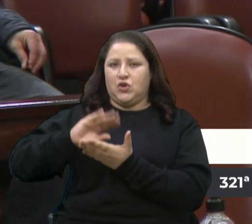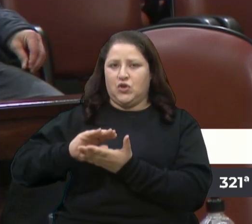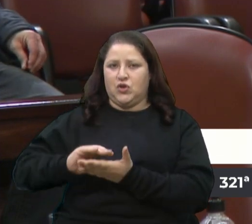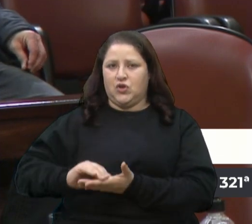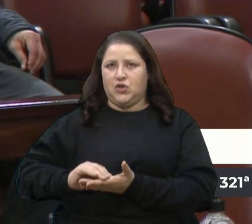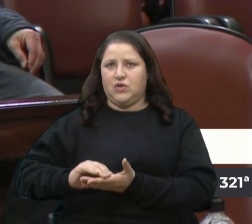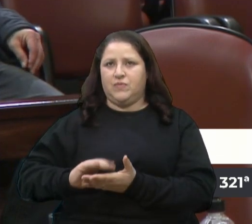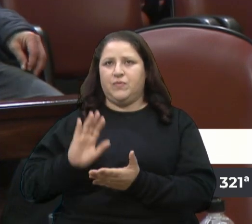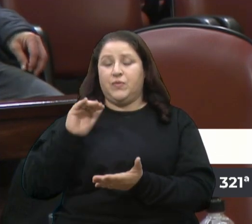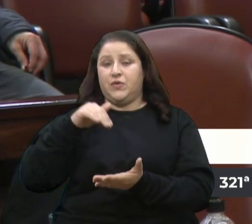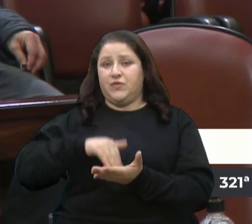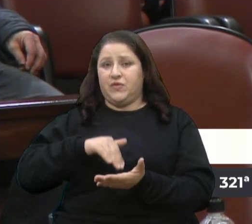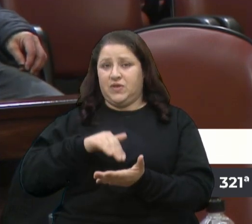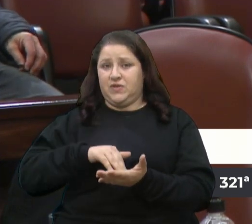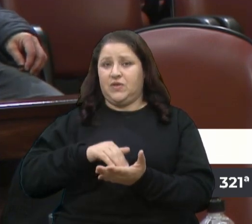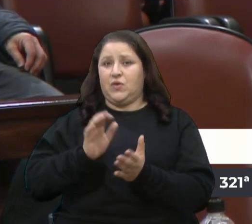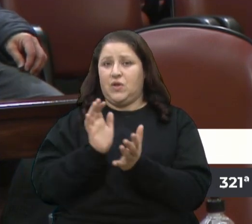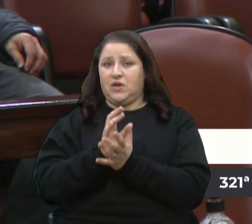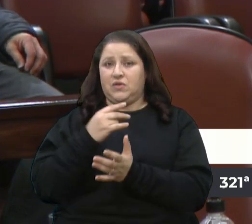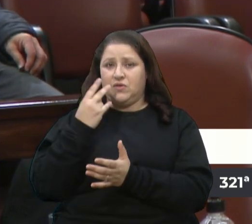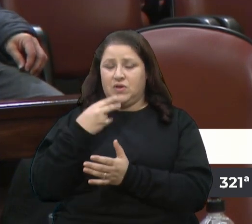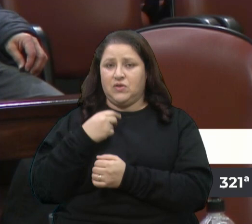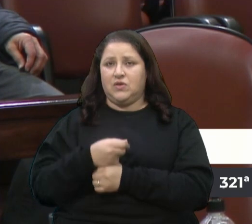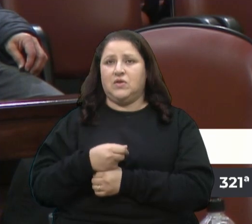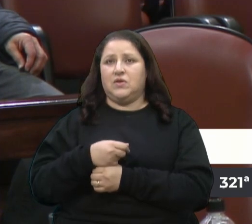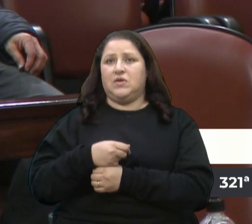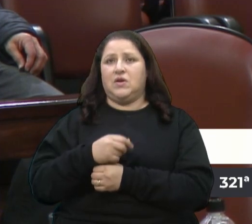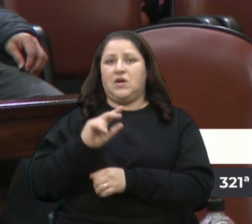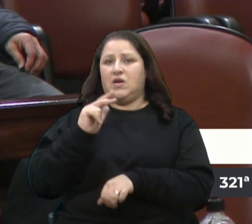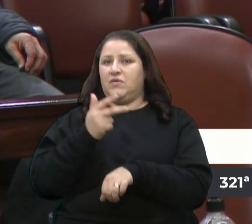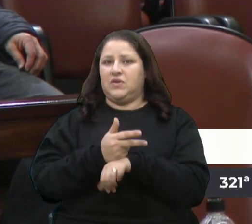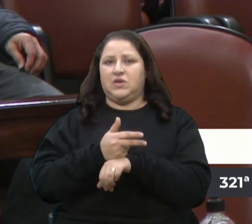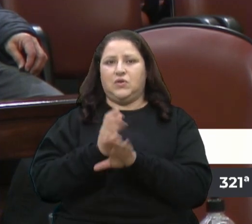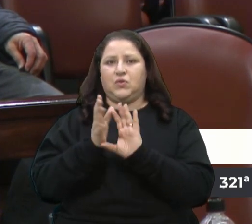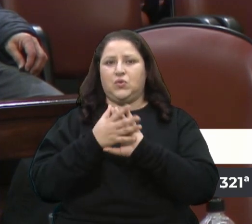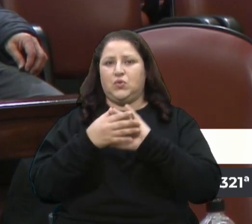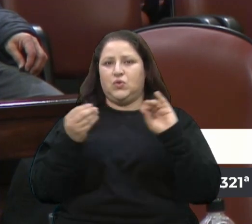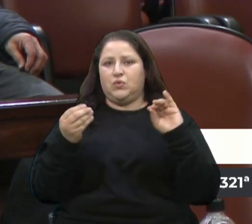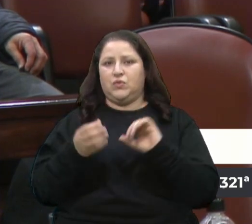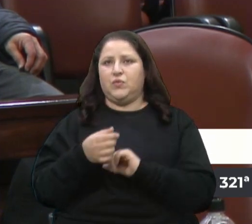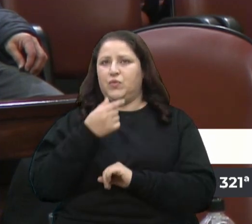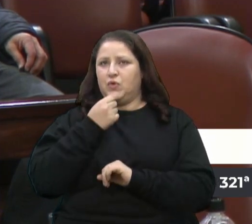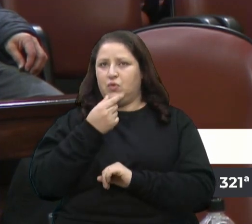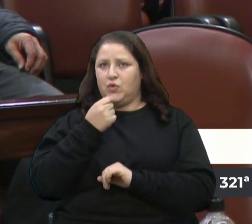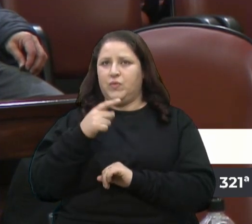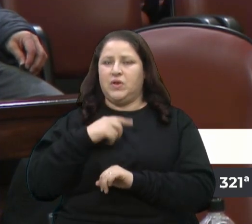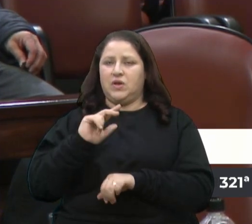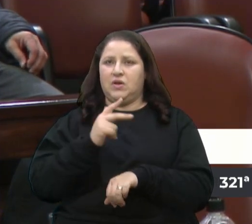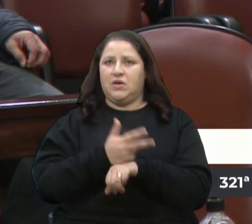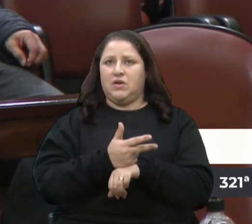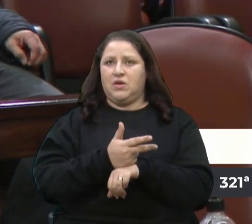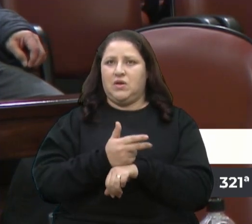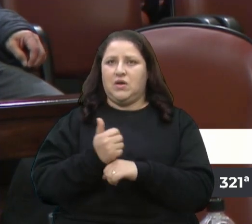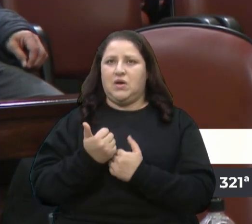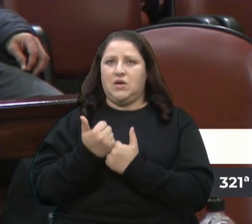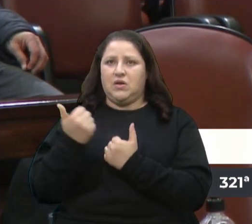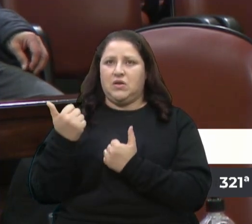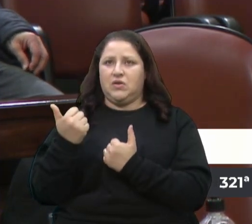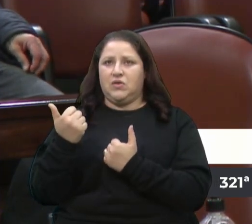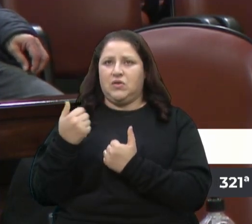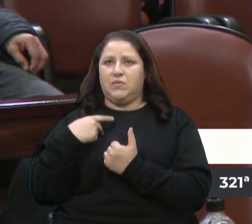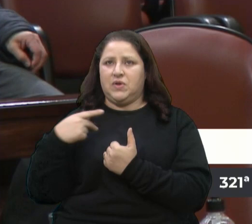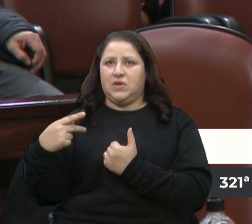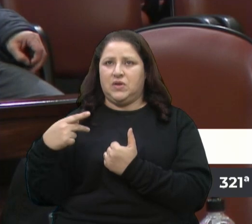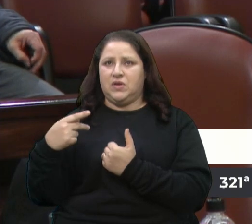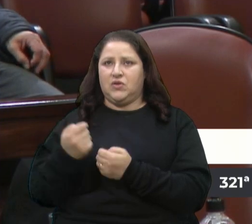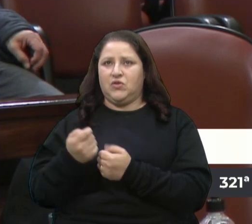vereadores e comunidade de Caxias do Sul, essa gravação evaporou, essa gravação sumiu. O rapaz que estava gravando, que era assessor do presidente da Câmara de